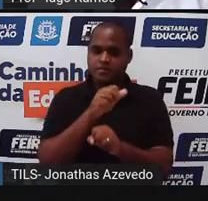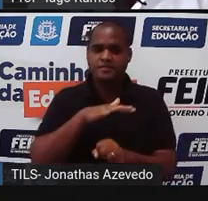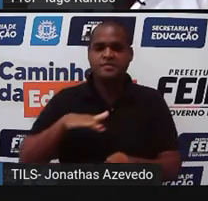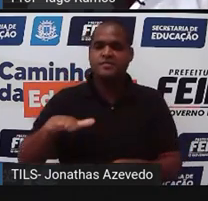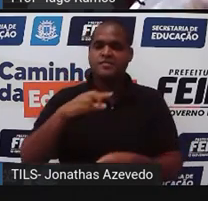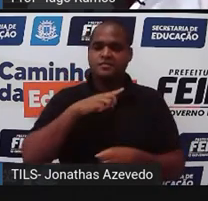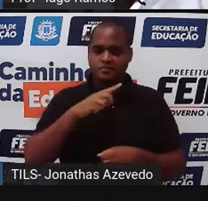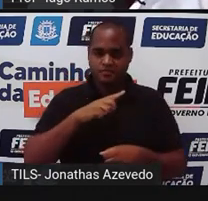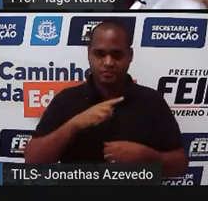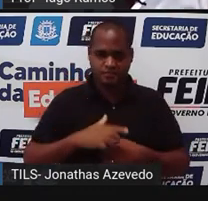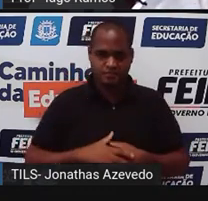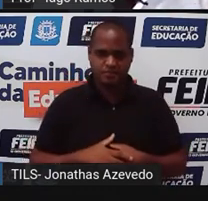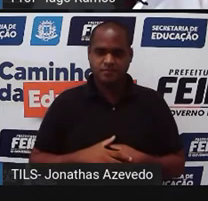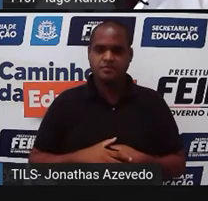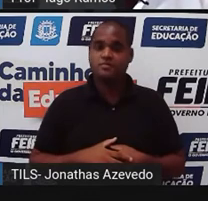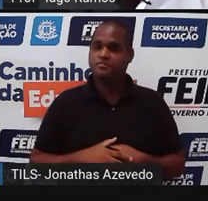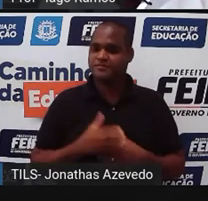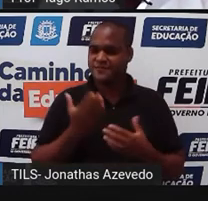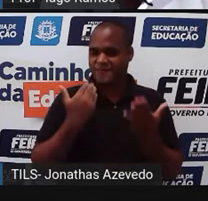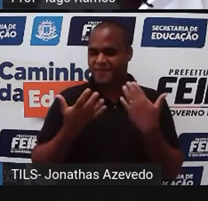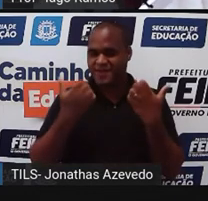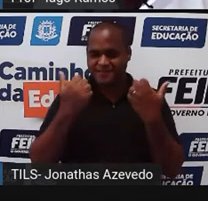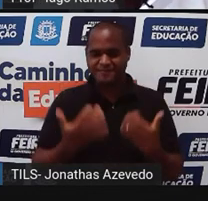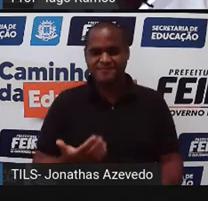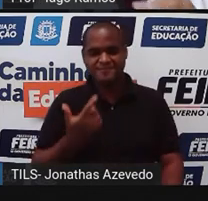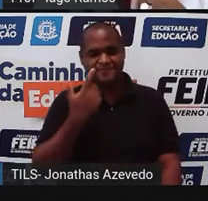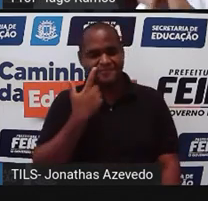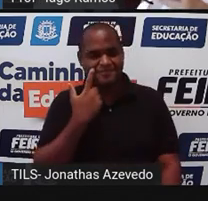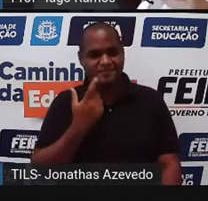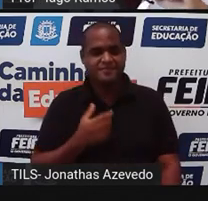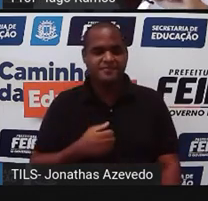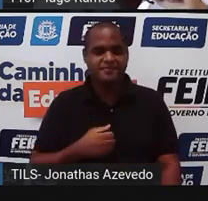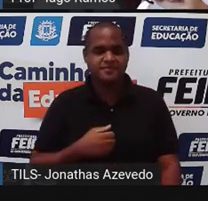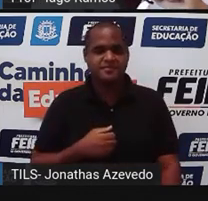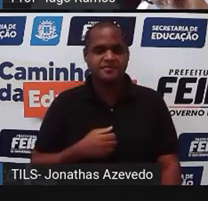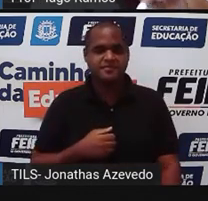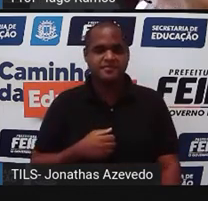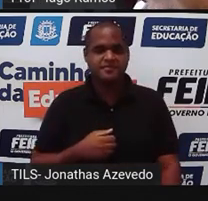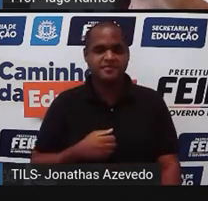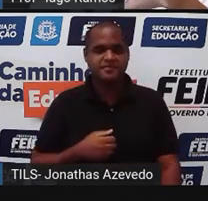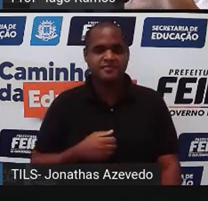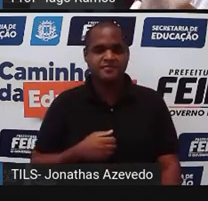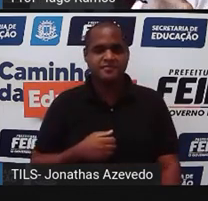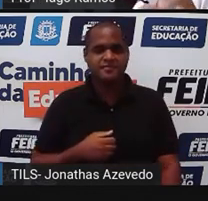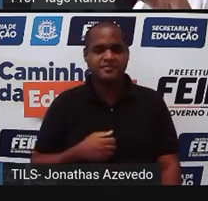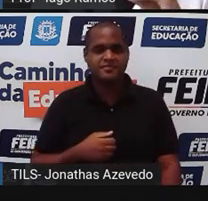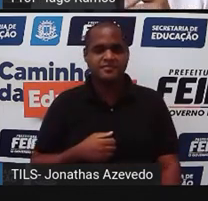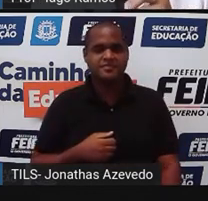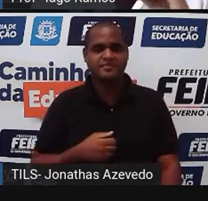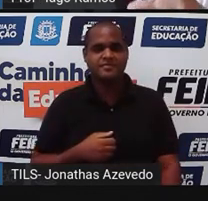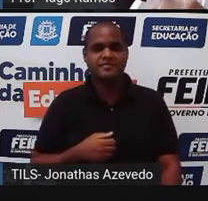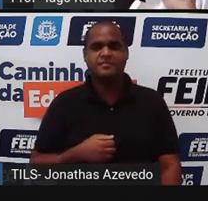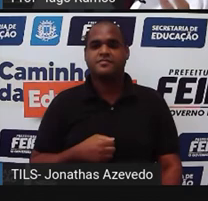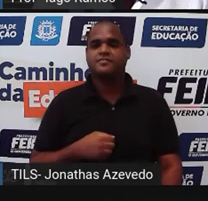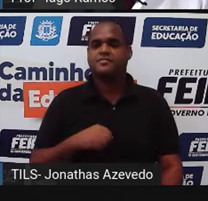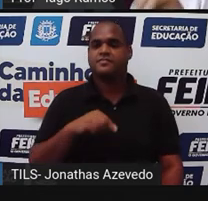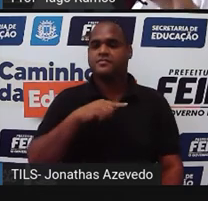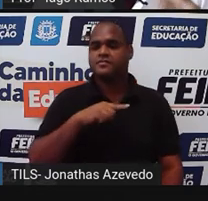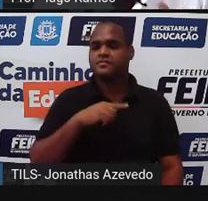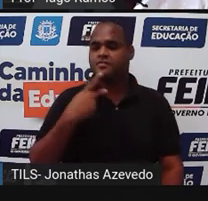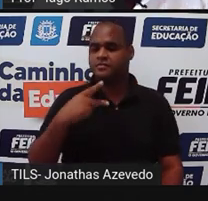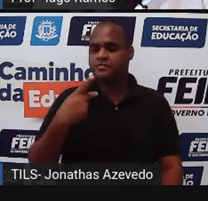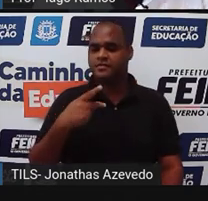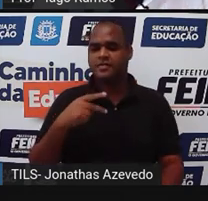de triângulo tá bom vem comigo olha só e é aquela mesma situação